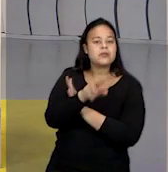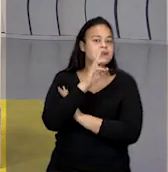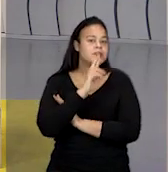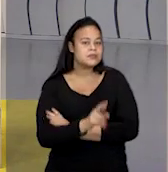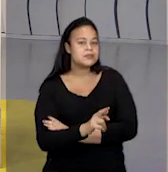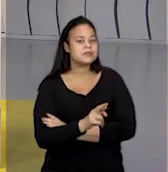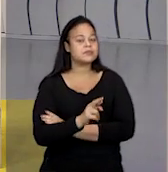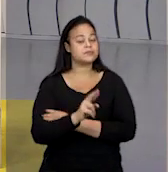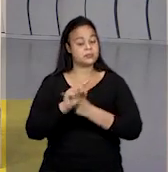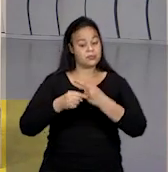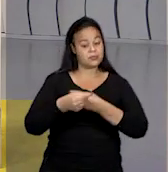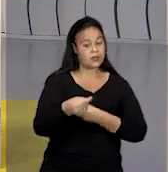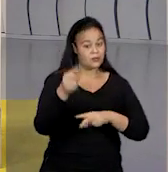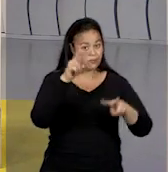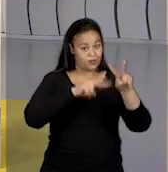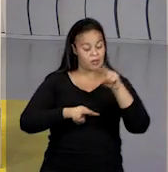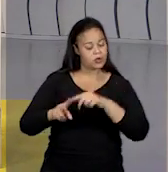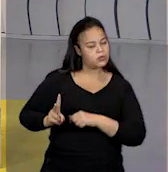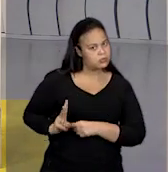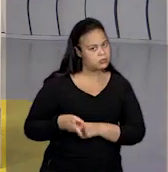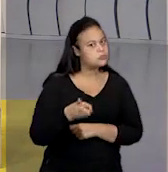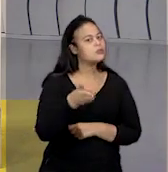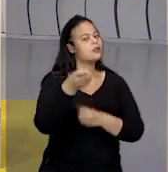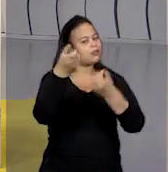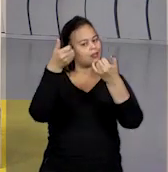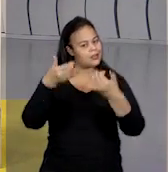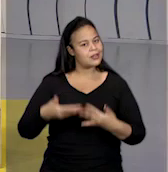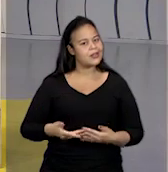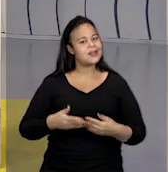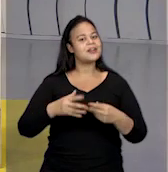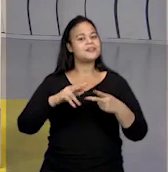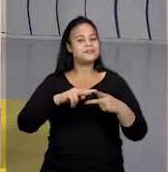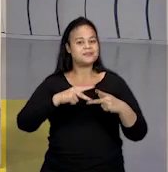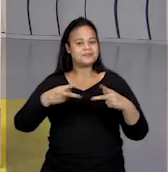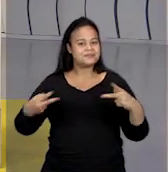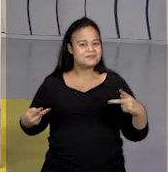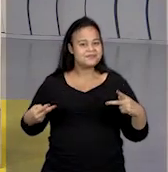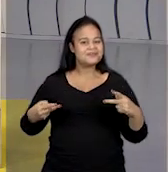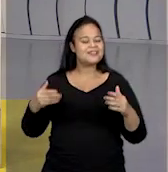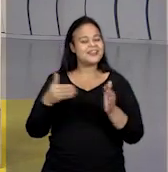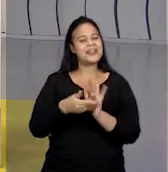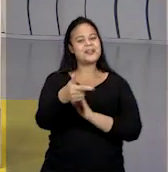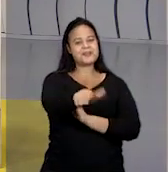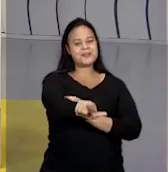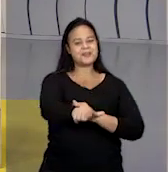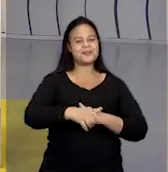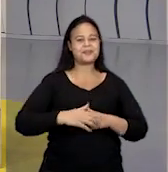nossa próxima aula, onde a gente vai continuar a falar sobre genética. Até mais!